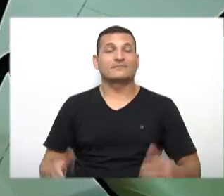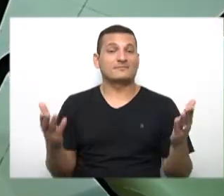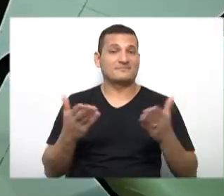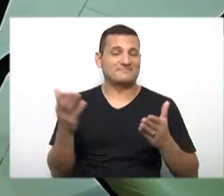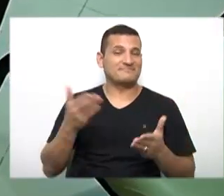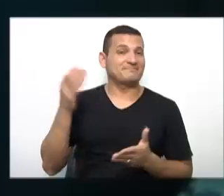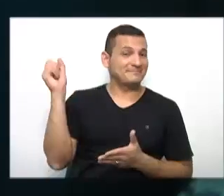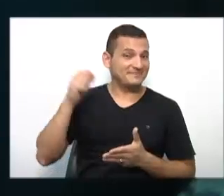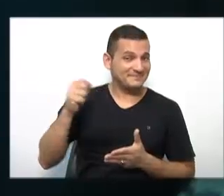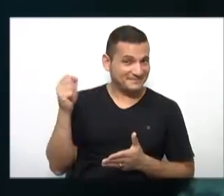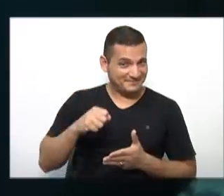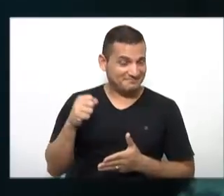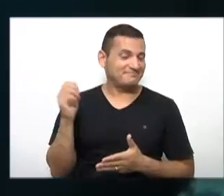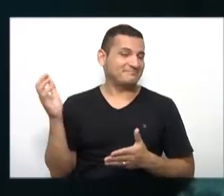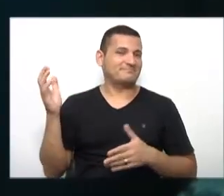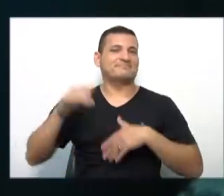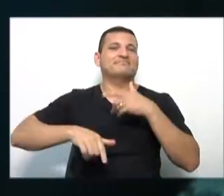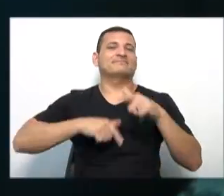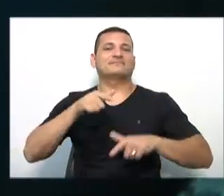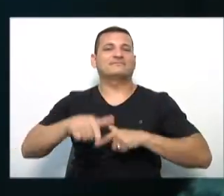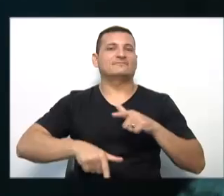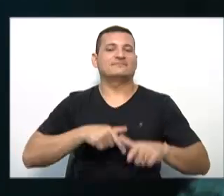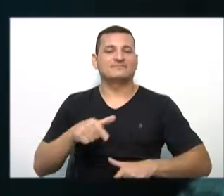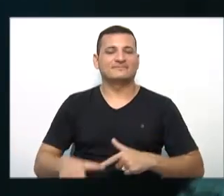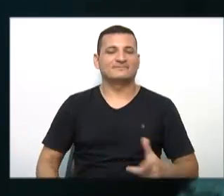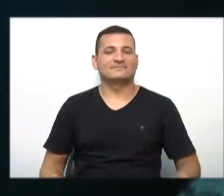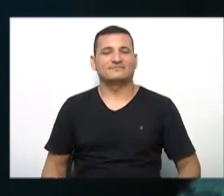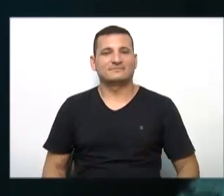Agora sim, vamos trabalhar.